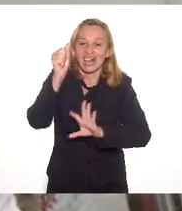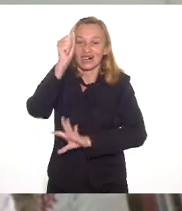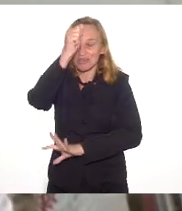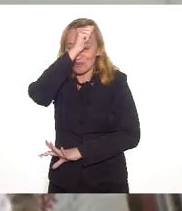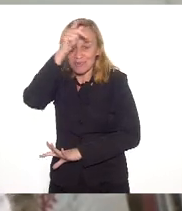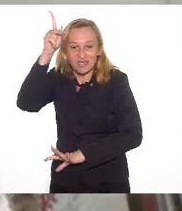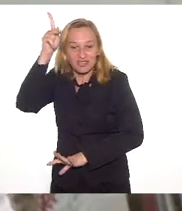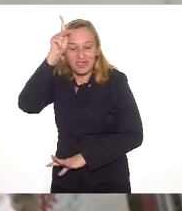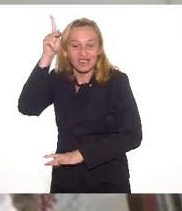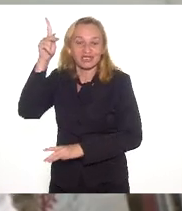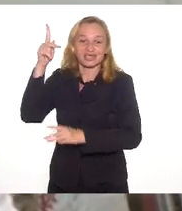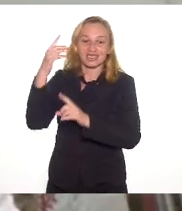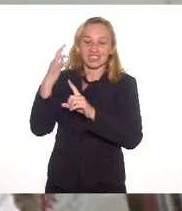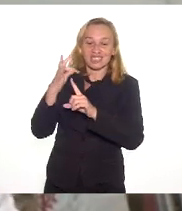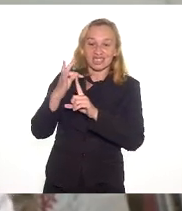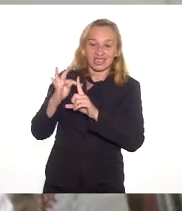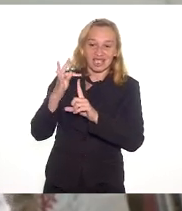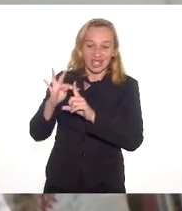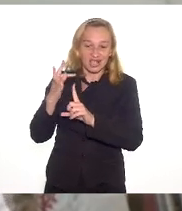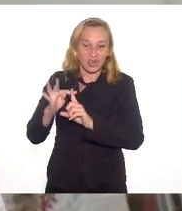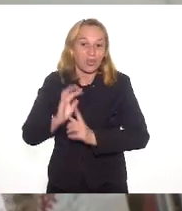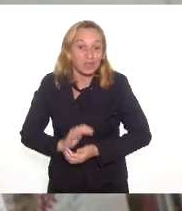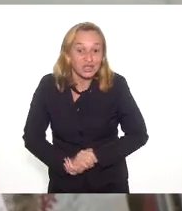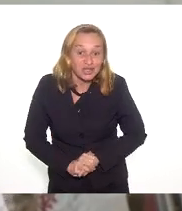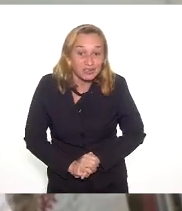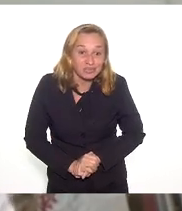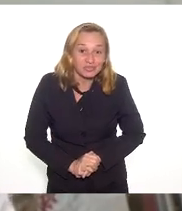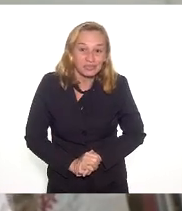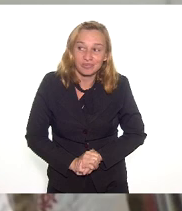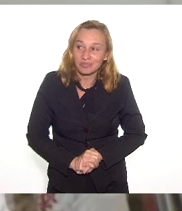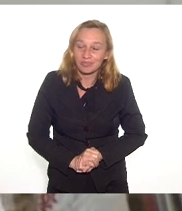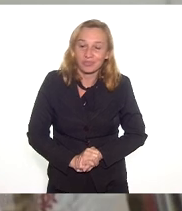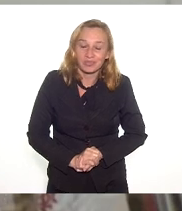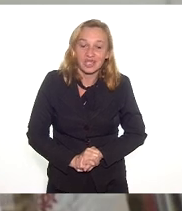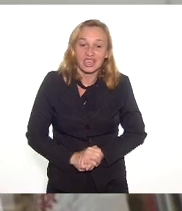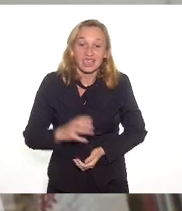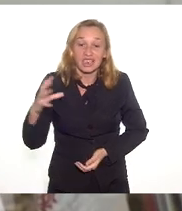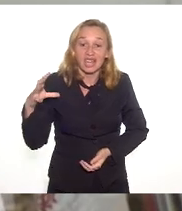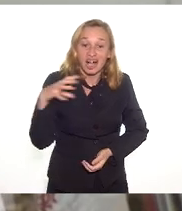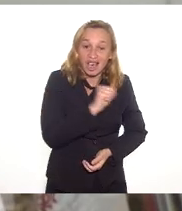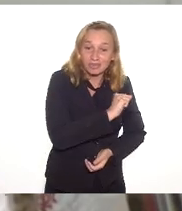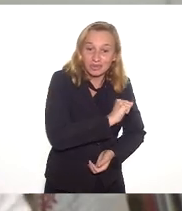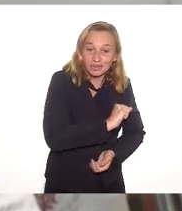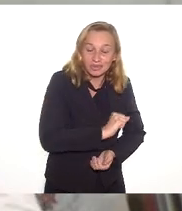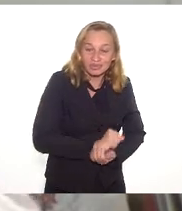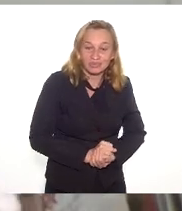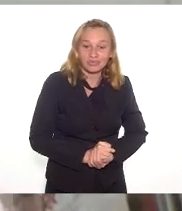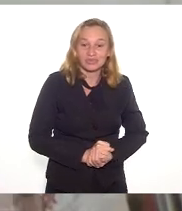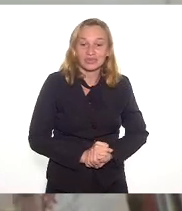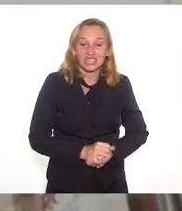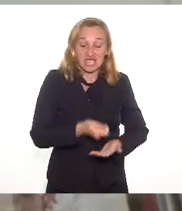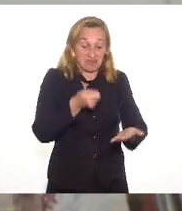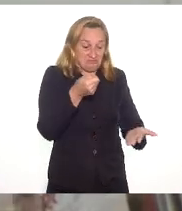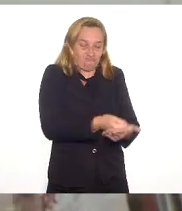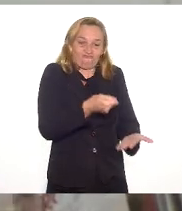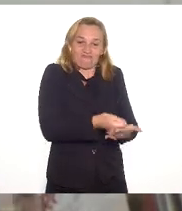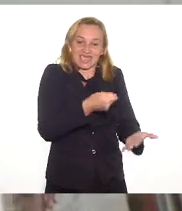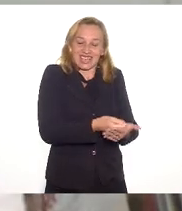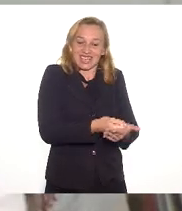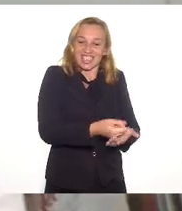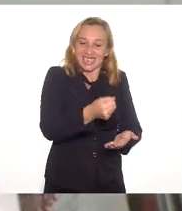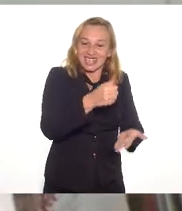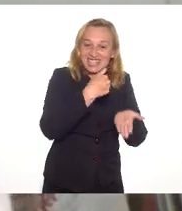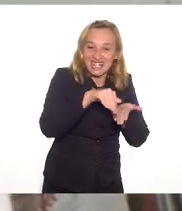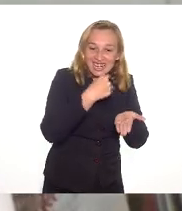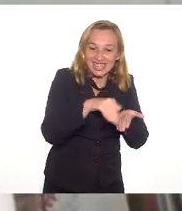Teresópolis, Vinícius Clausen. O prefeito de Teresópolis imediatamente determinou que a Secretaria de